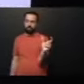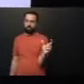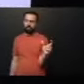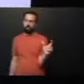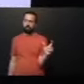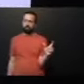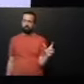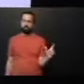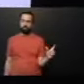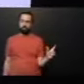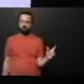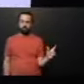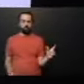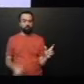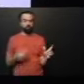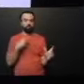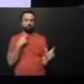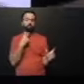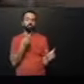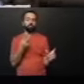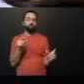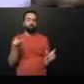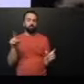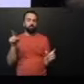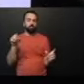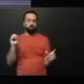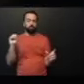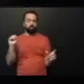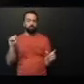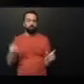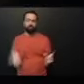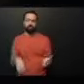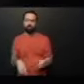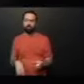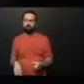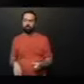da palavrinha com som de S.